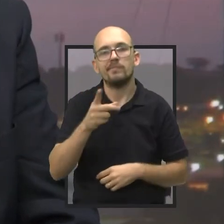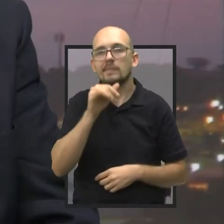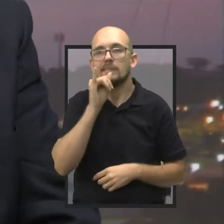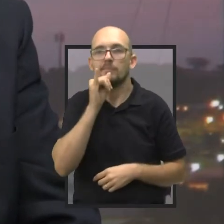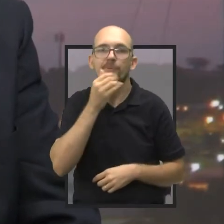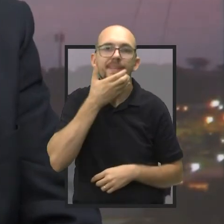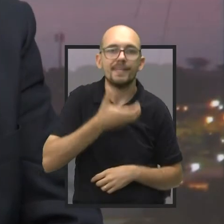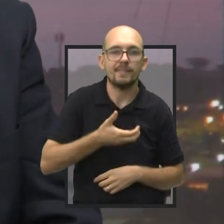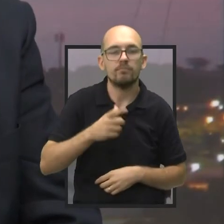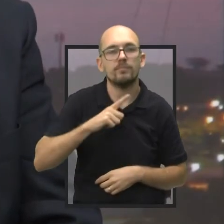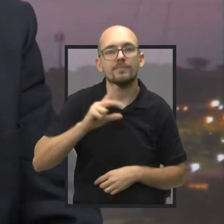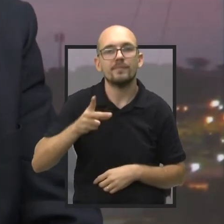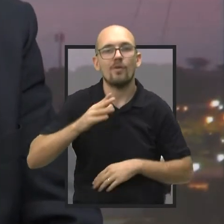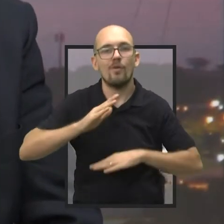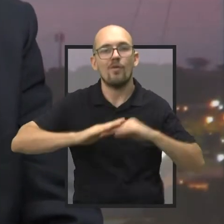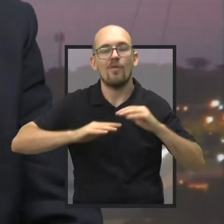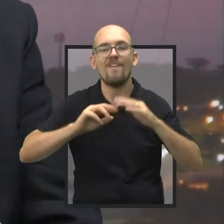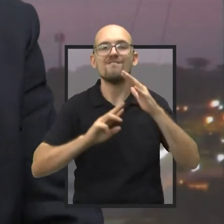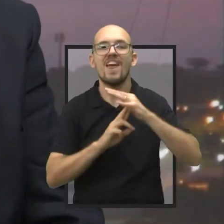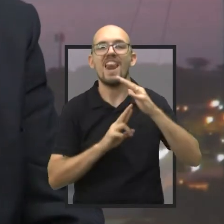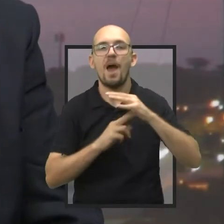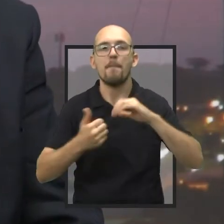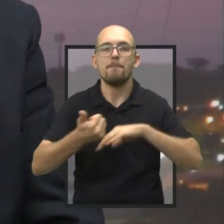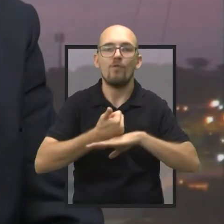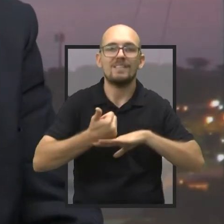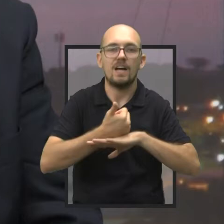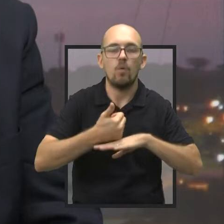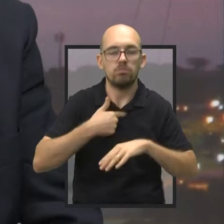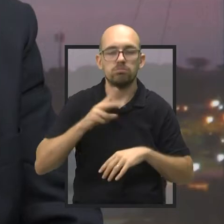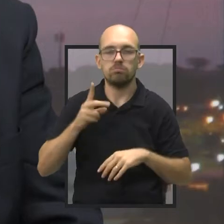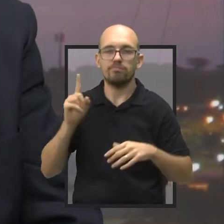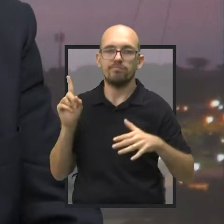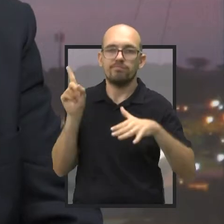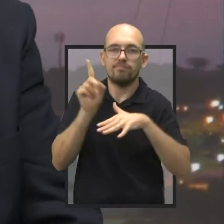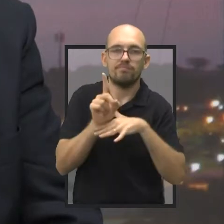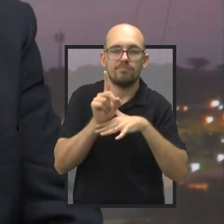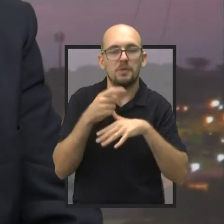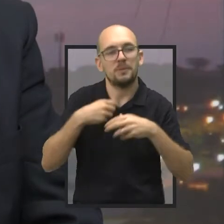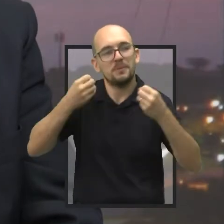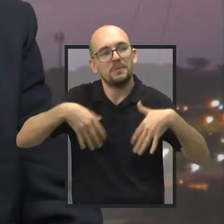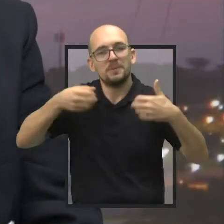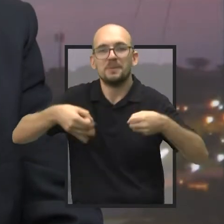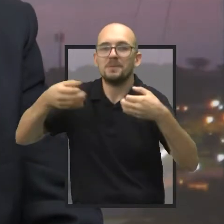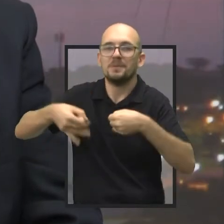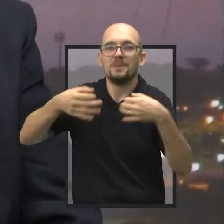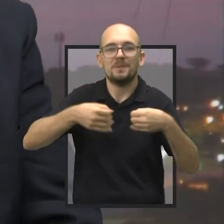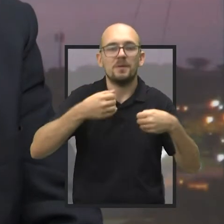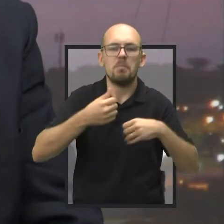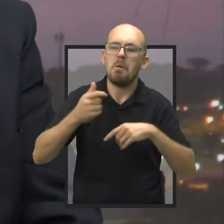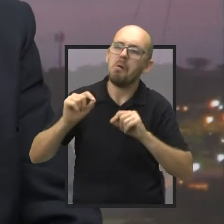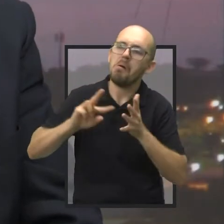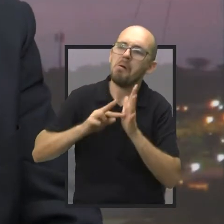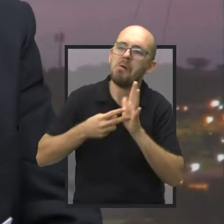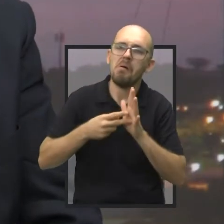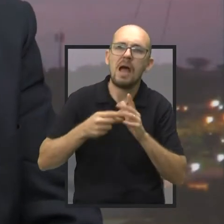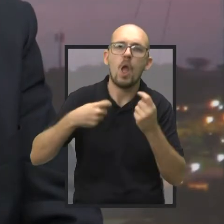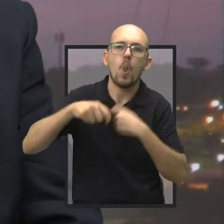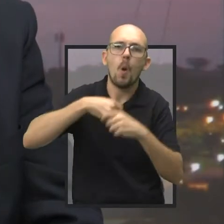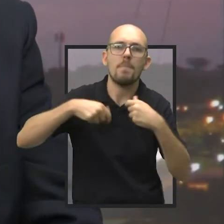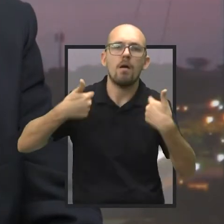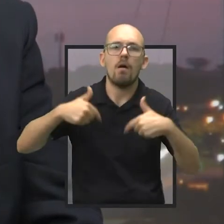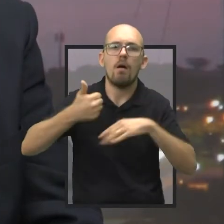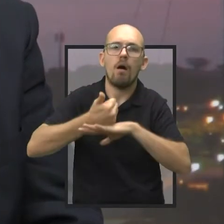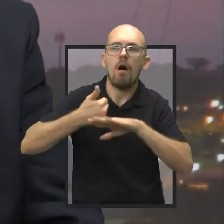de profissões, e eu sou chamado para divulgar a profissão economia,